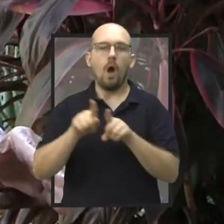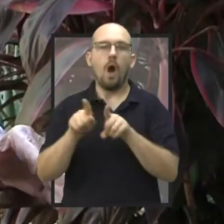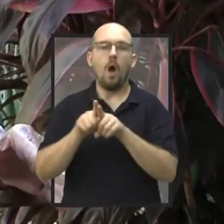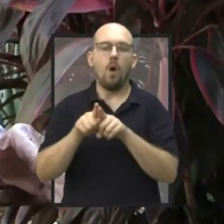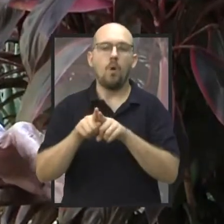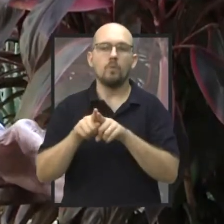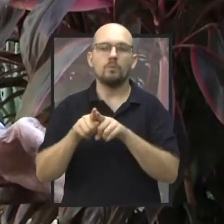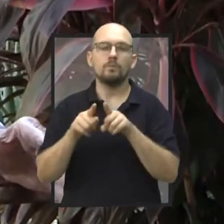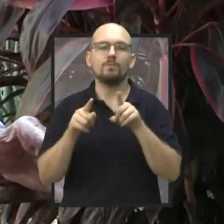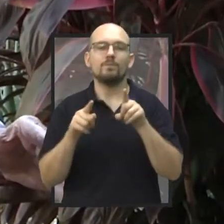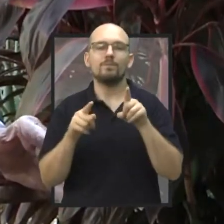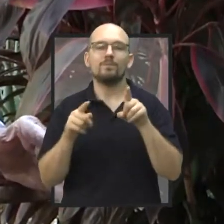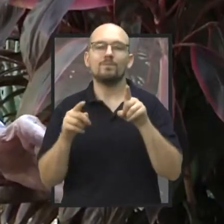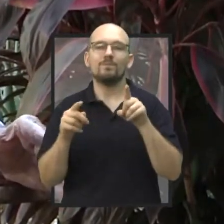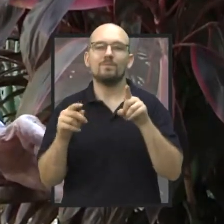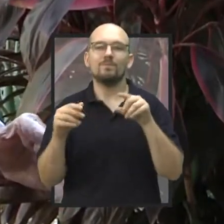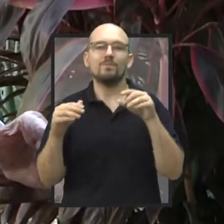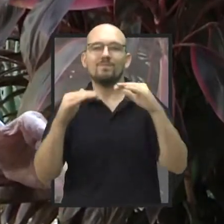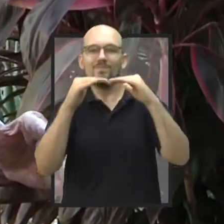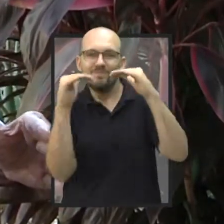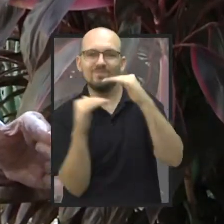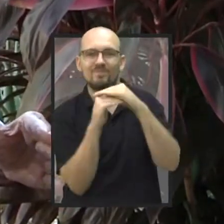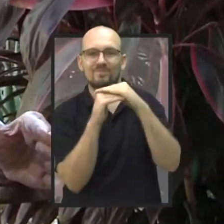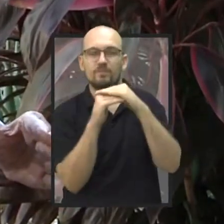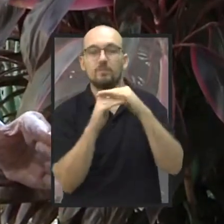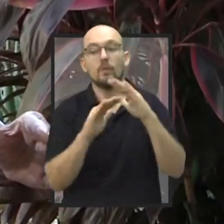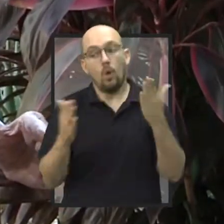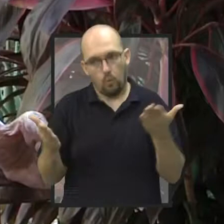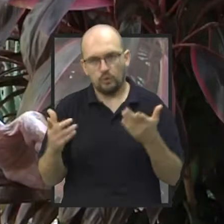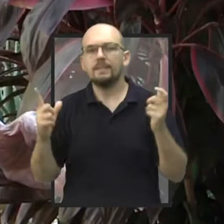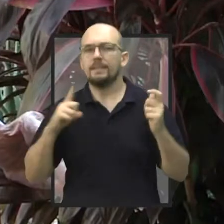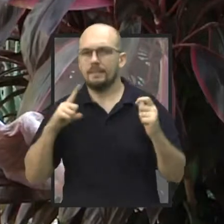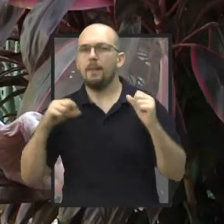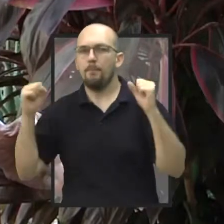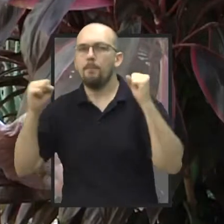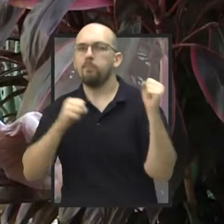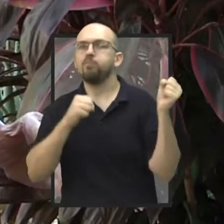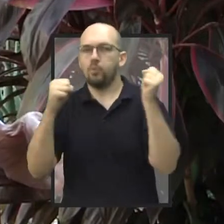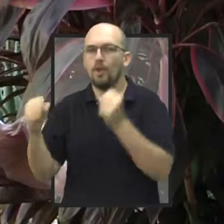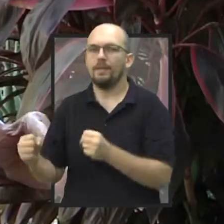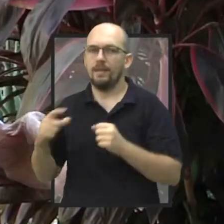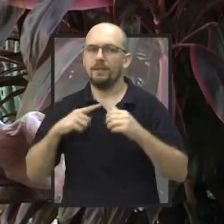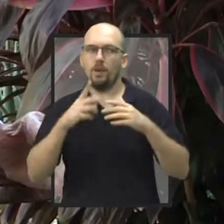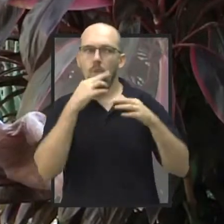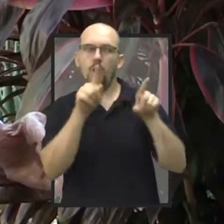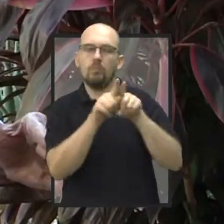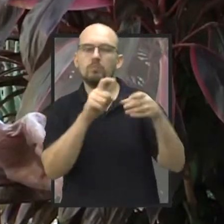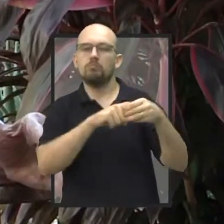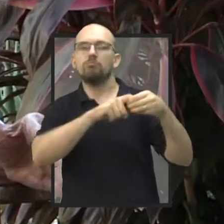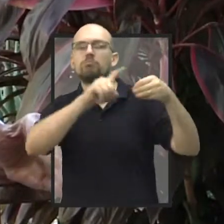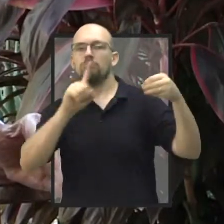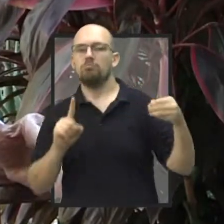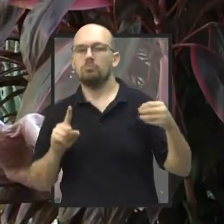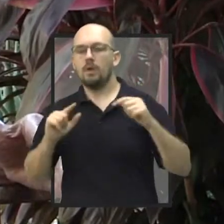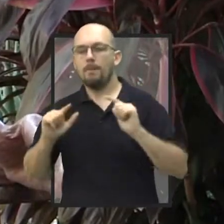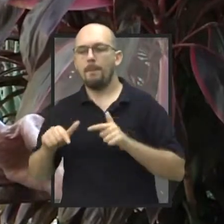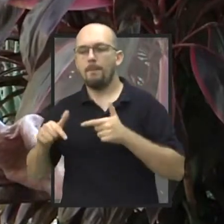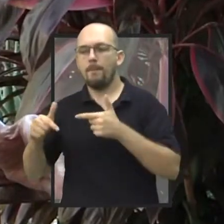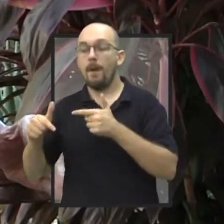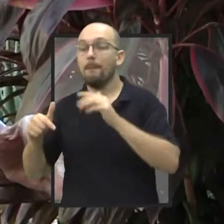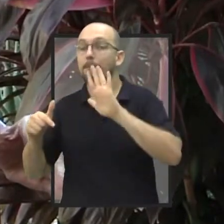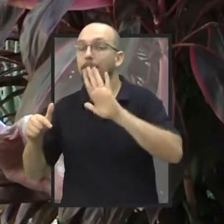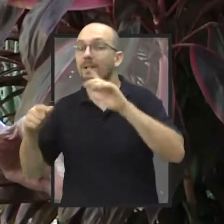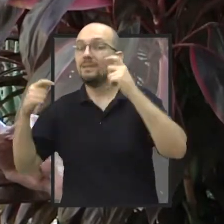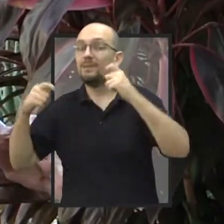tem. Só que veja bem, ele tem que obedecer à hierarquia legal dos poderes